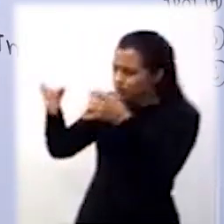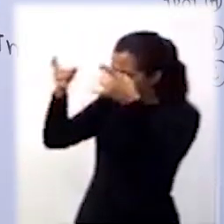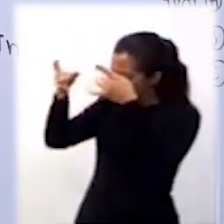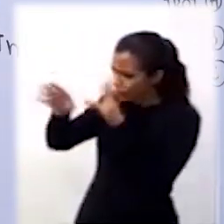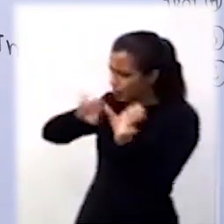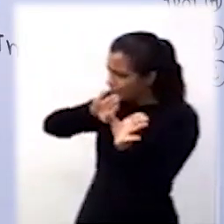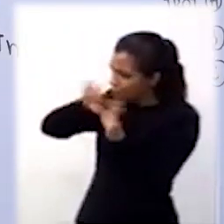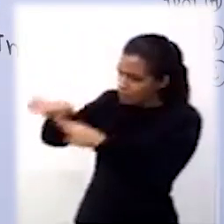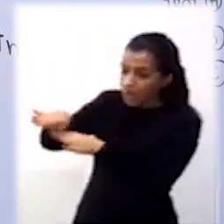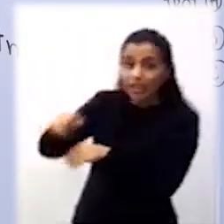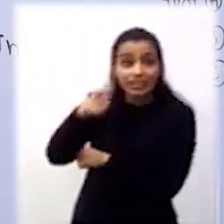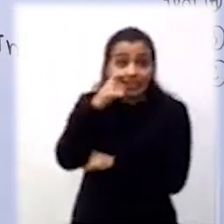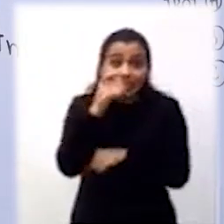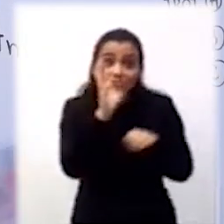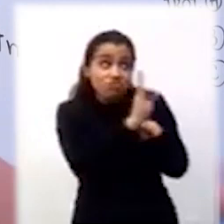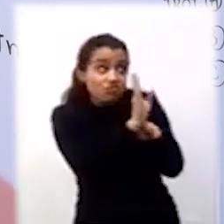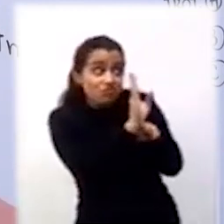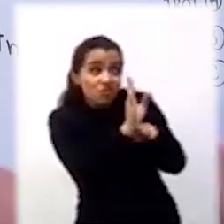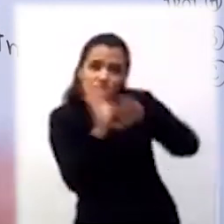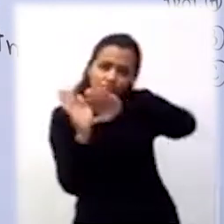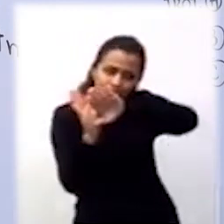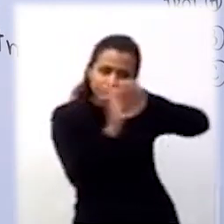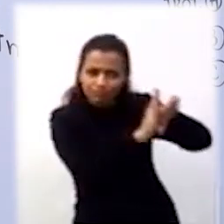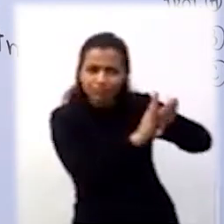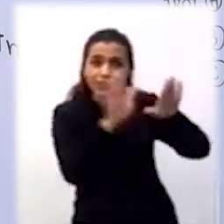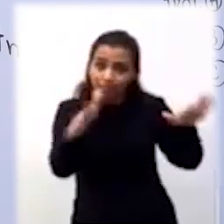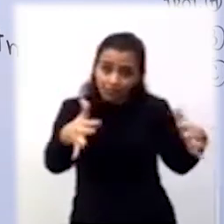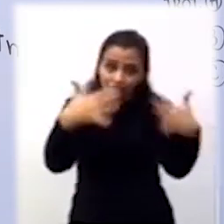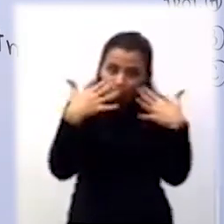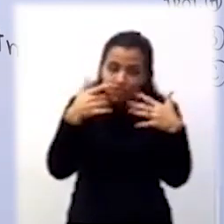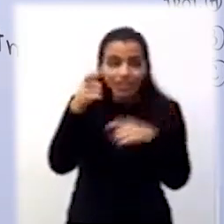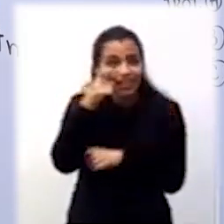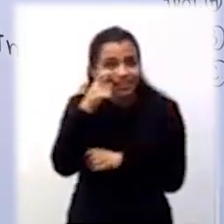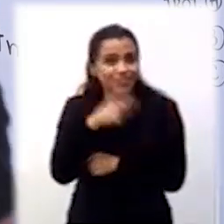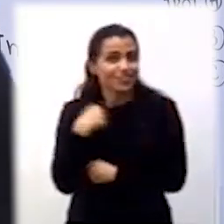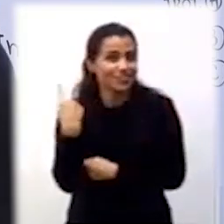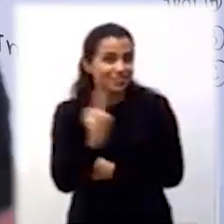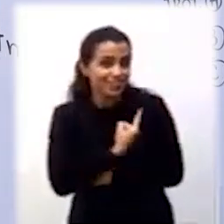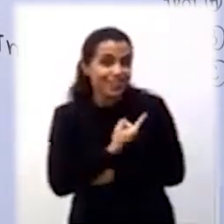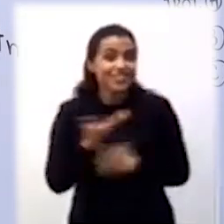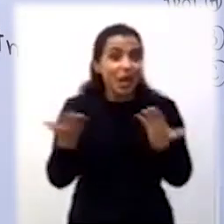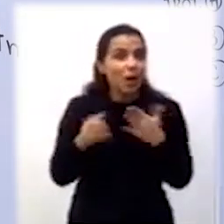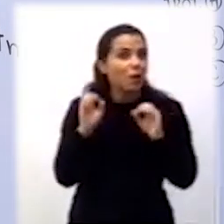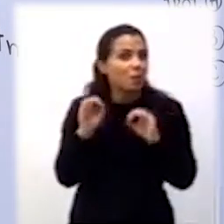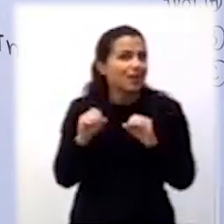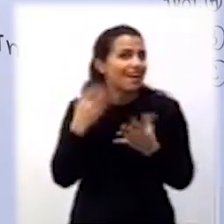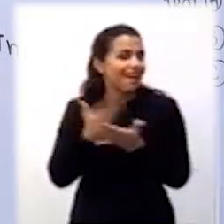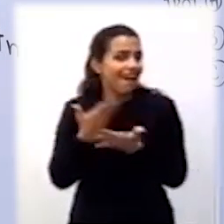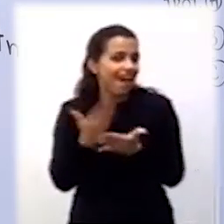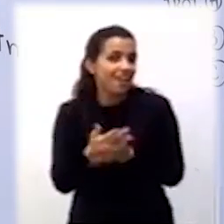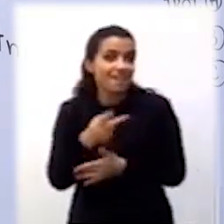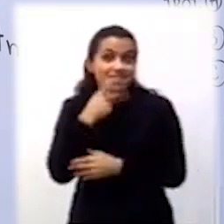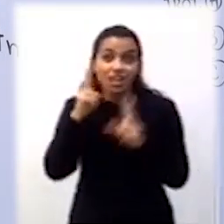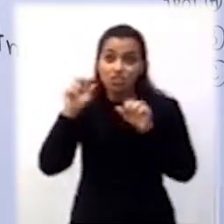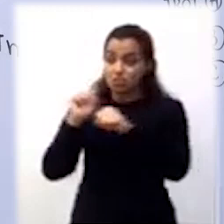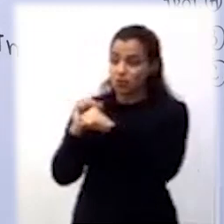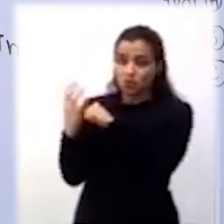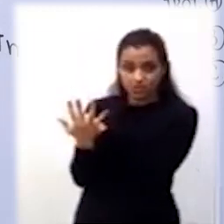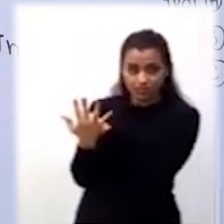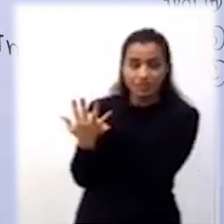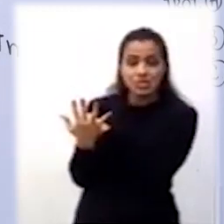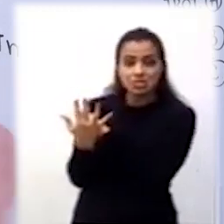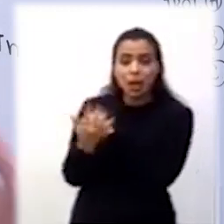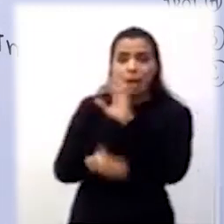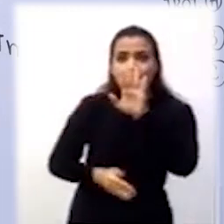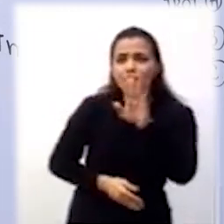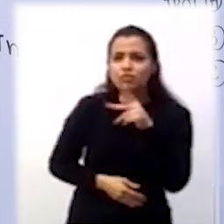lá, um filme em outra emissora, então vem assistir a gente, vem agora assistir a nossa aula. A gente vai falar sobre coronavírus, só que eu vou falar um